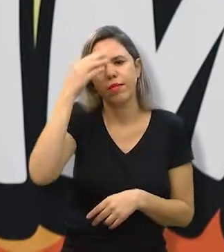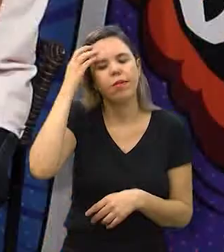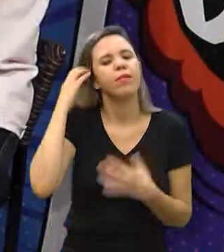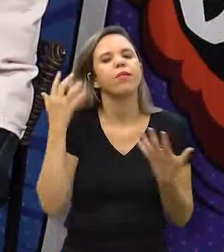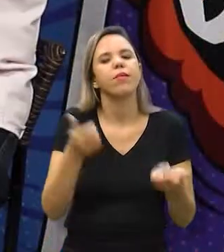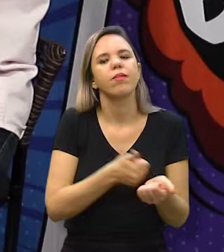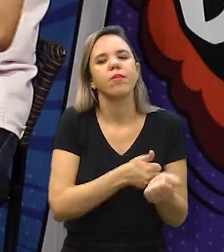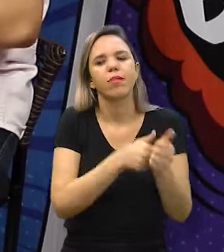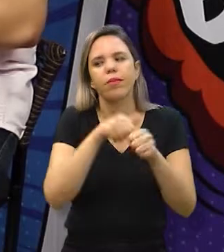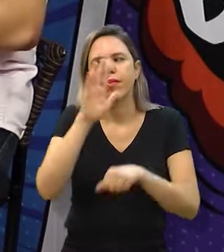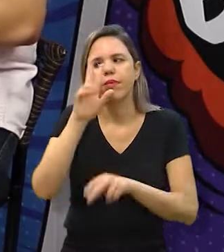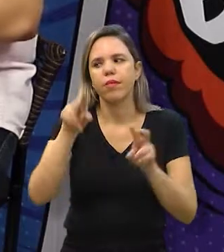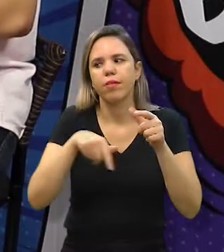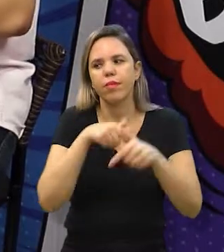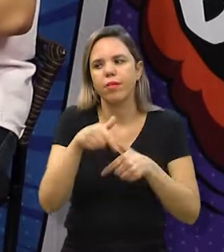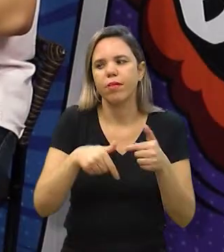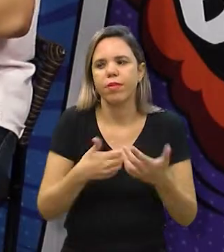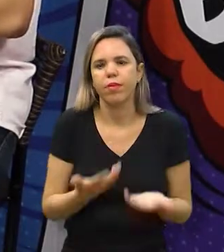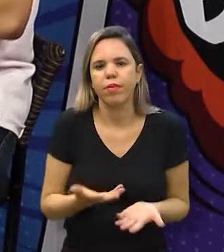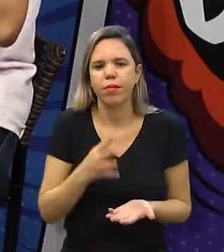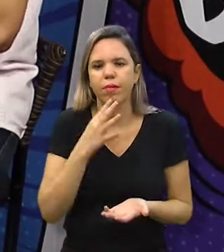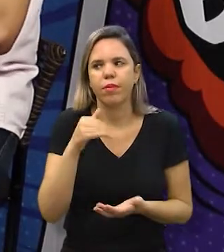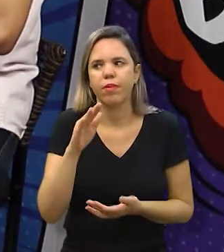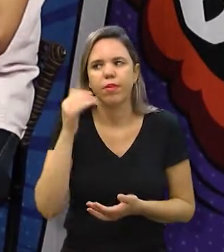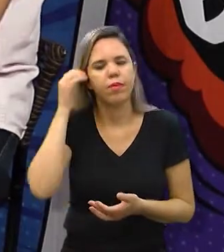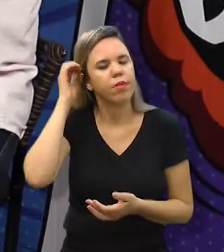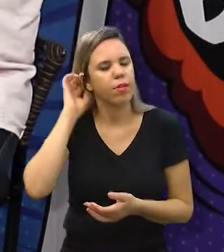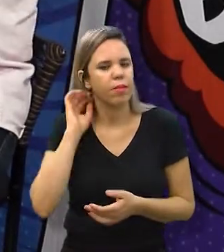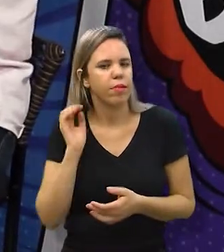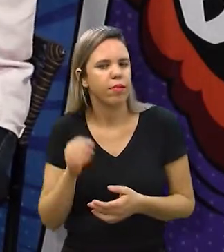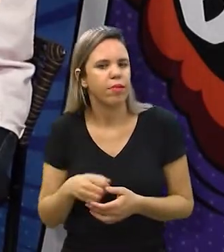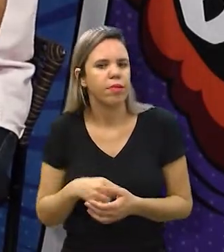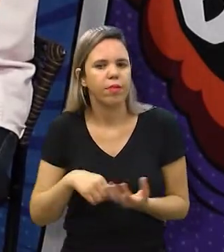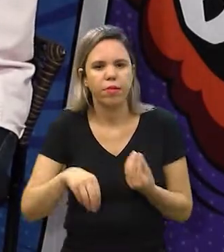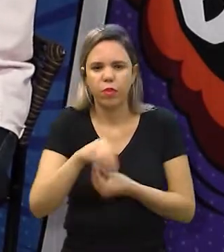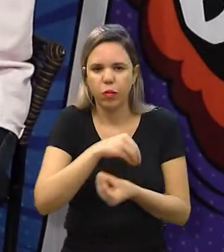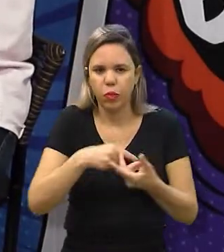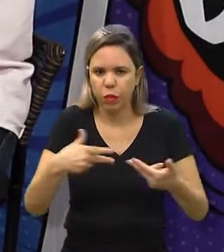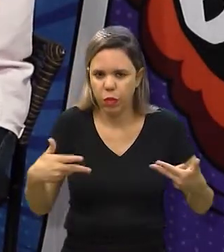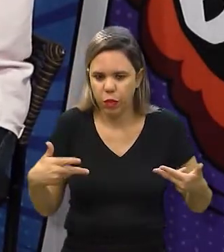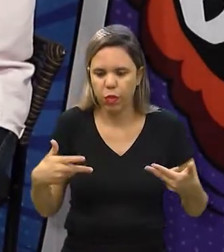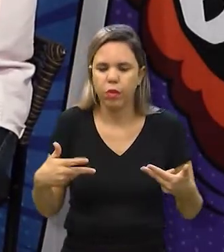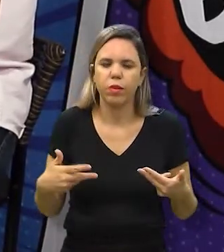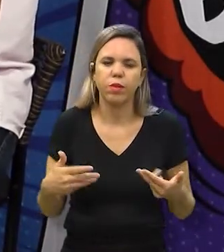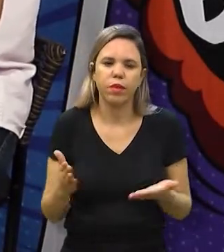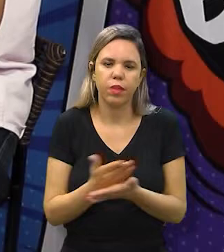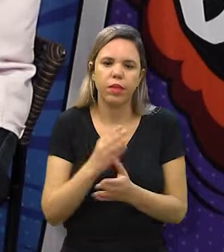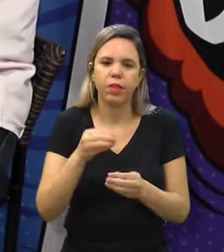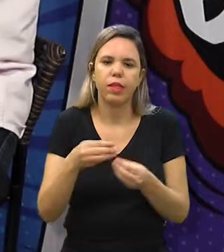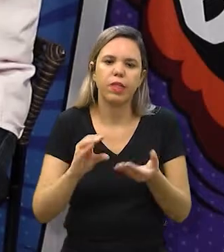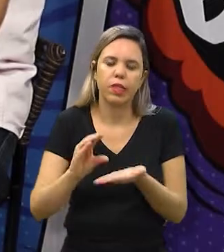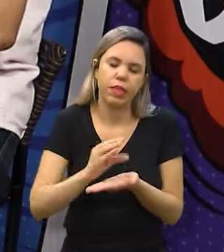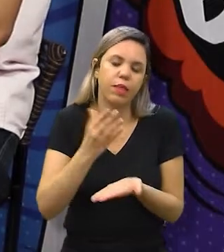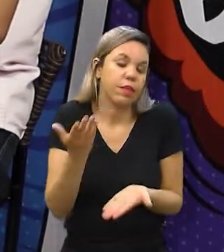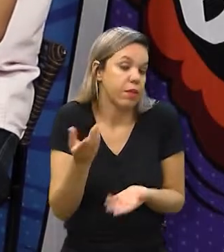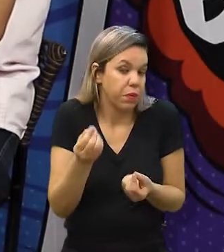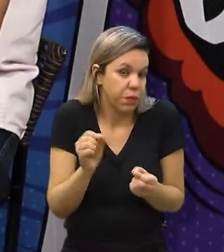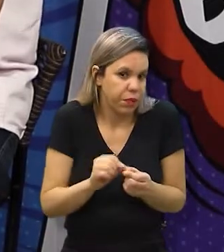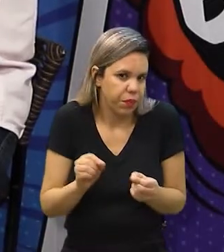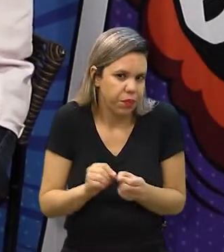história e quer acompanhar mais sobre o seu trabalho, quer conhecer mais sobre os multiversos de Virkadás. E aí, como é que